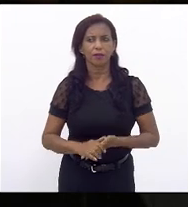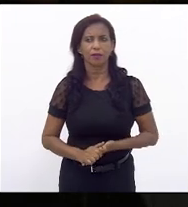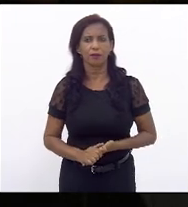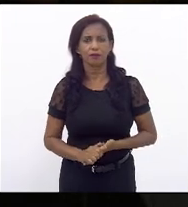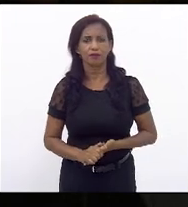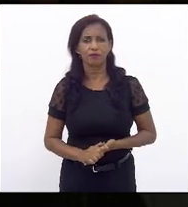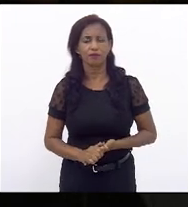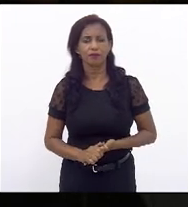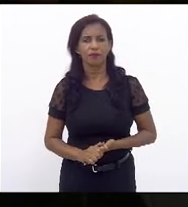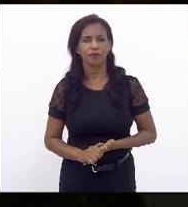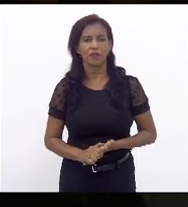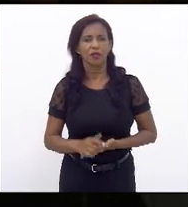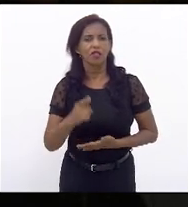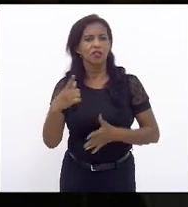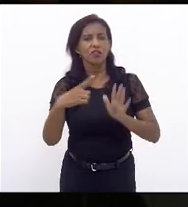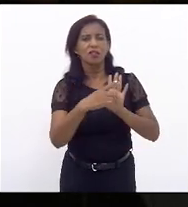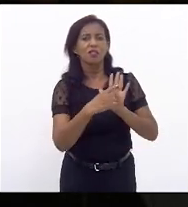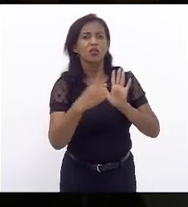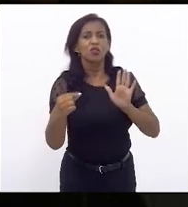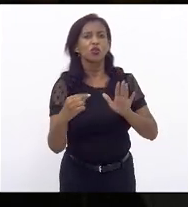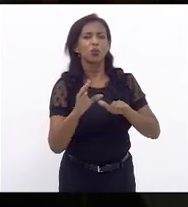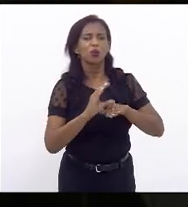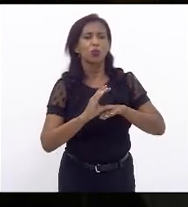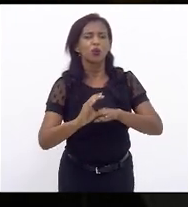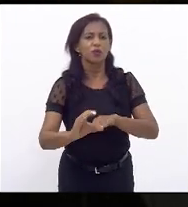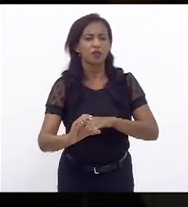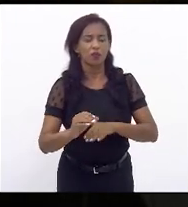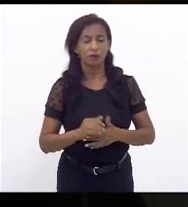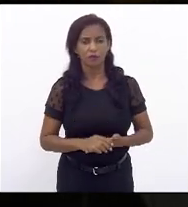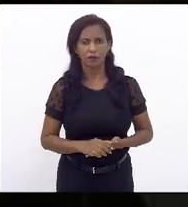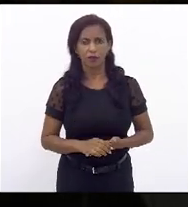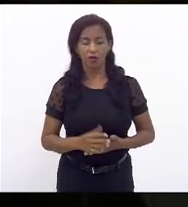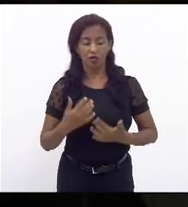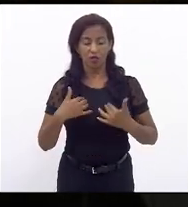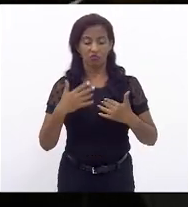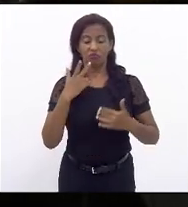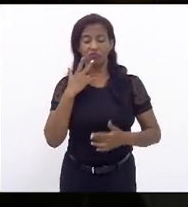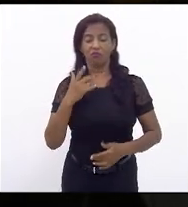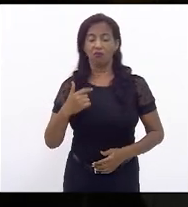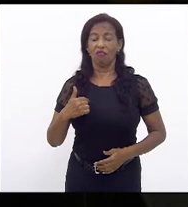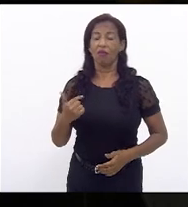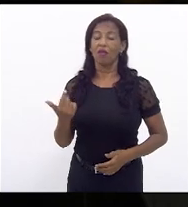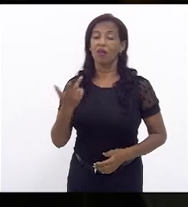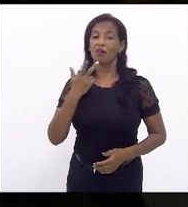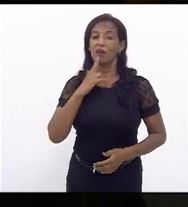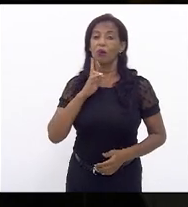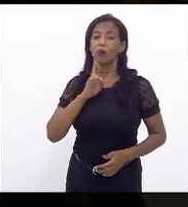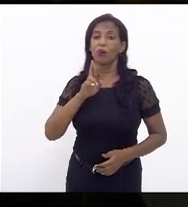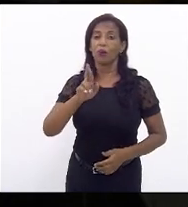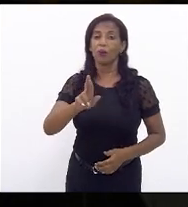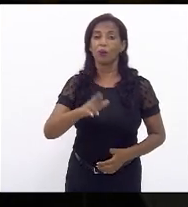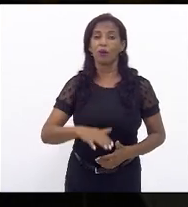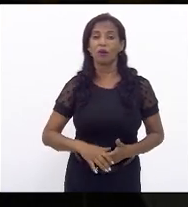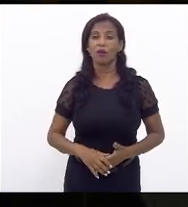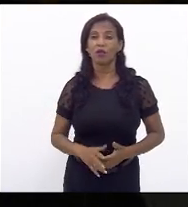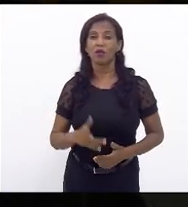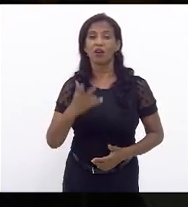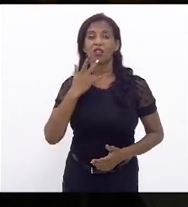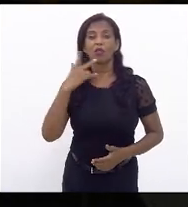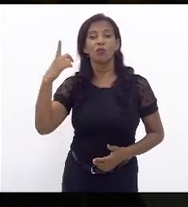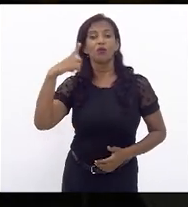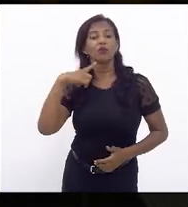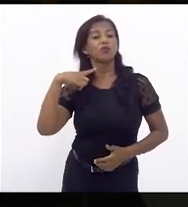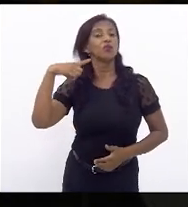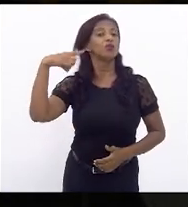a essa posição de ter se indicado conselheiro. E ele encheu o peito e se ufanou, dizendo que ele era